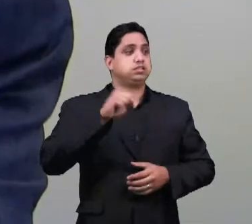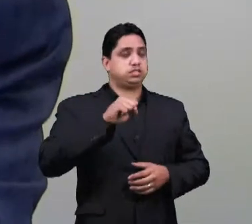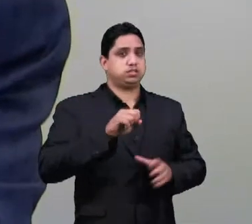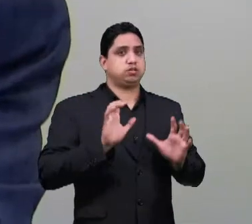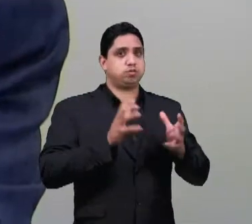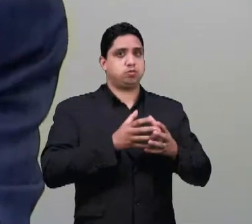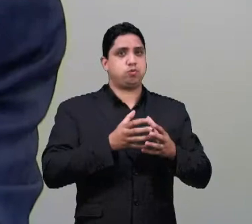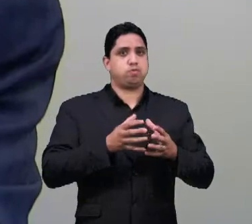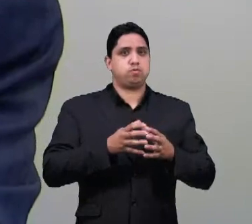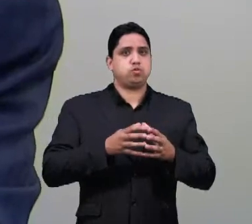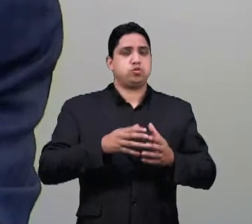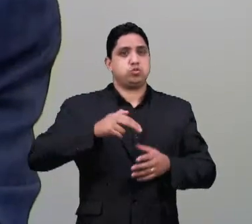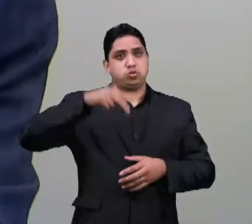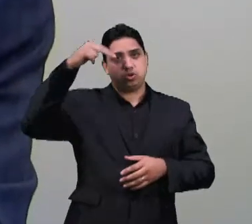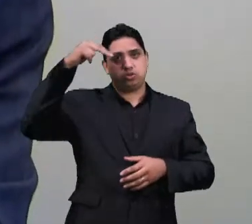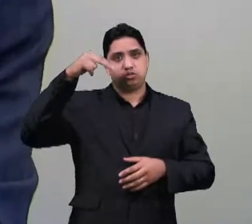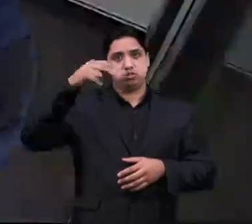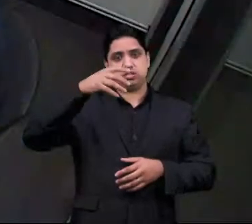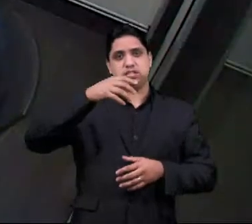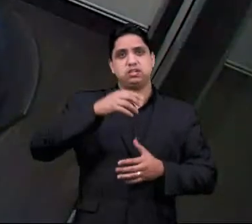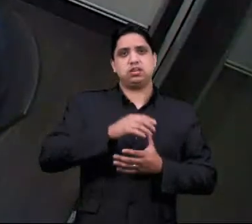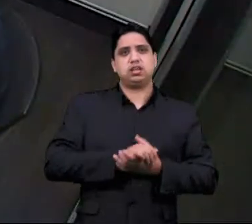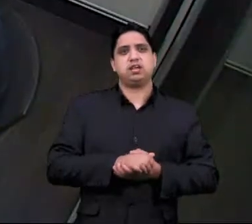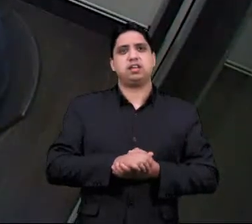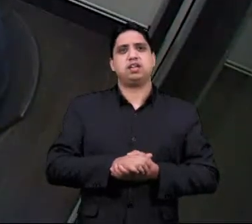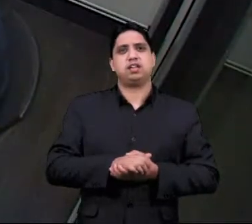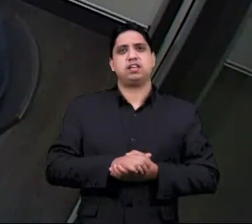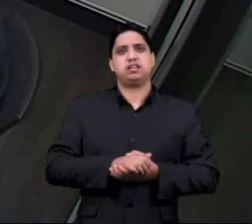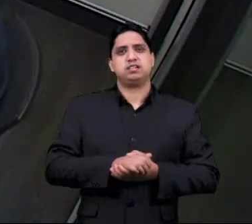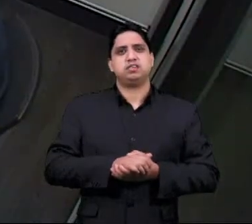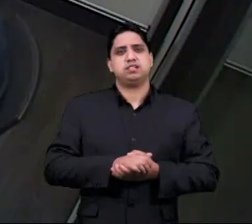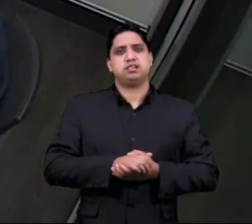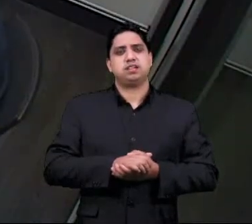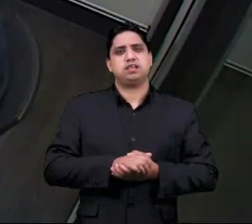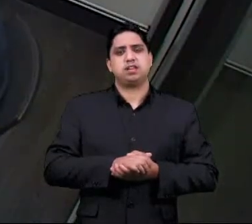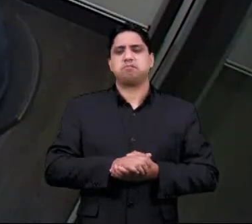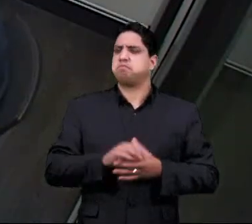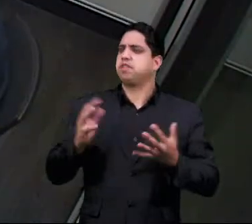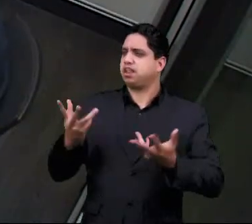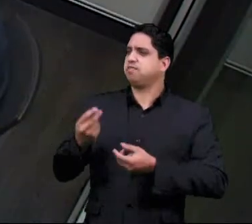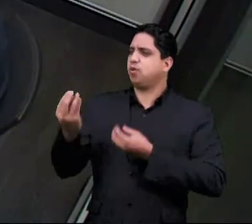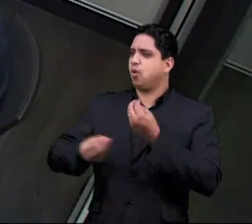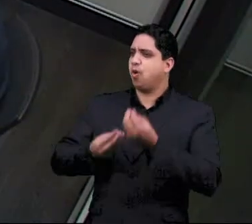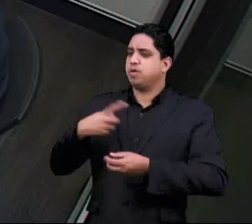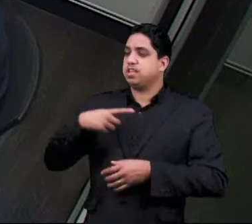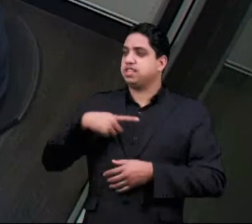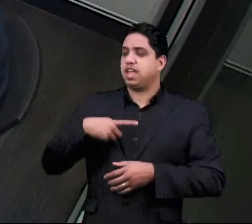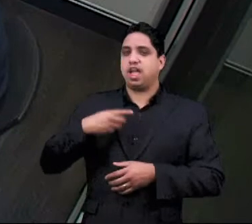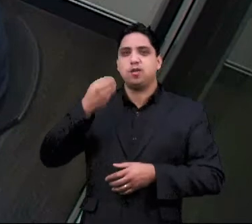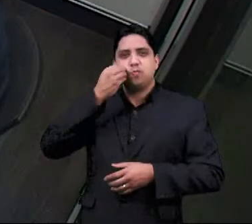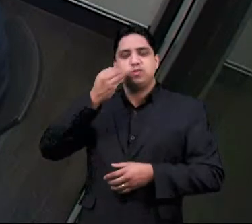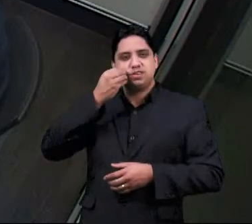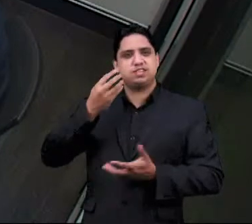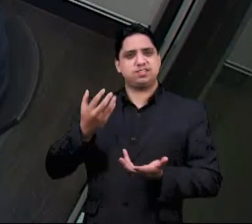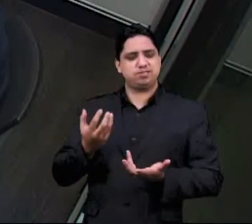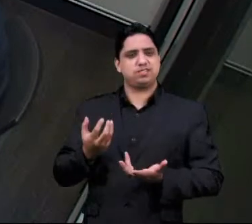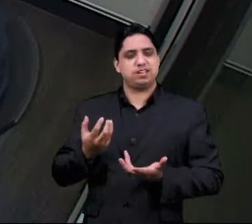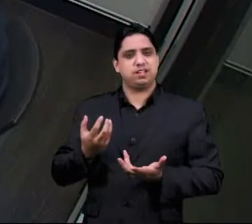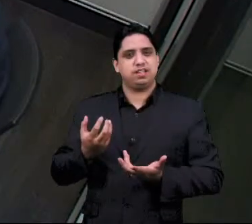aqui do norte do estado do Espírito Santo. Norte do estado. Então, que coisa maravilhosa é a gente ter esse recurso, né,